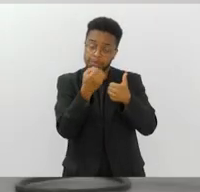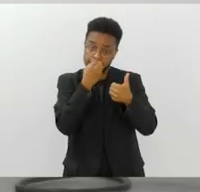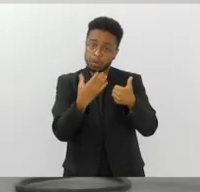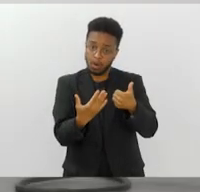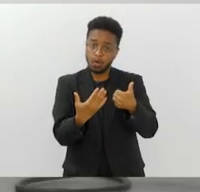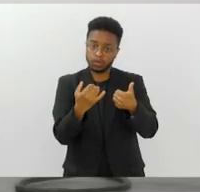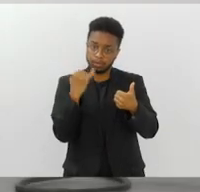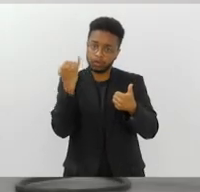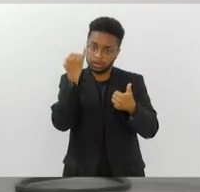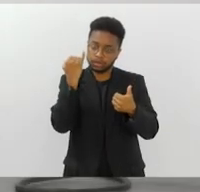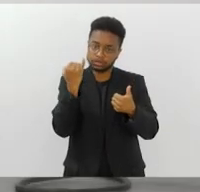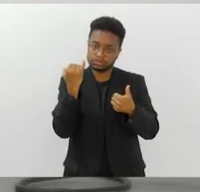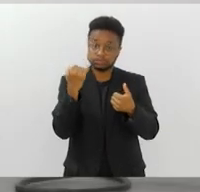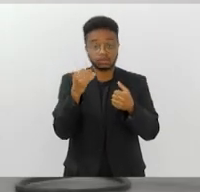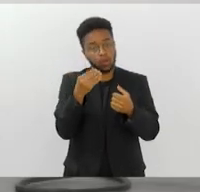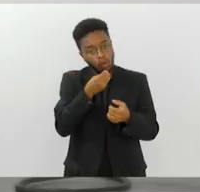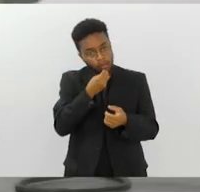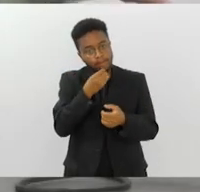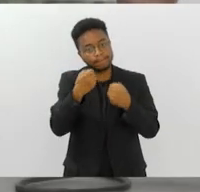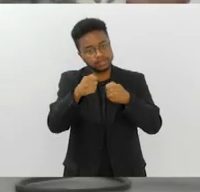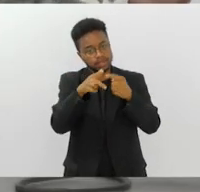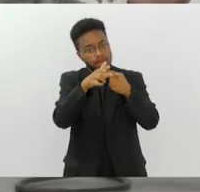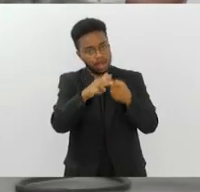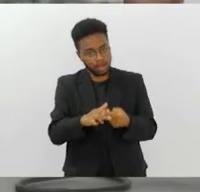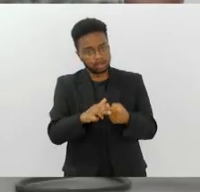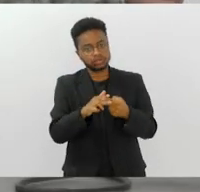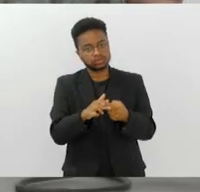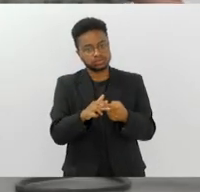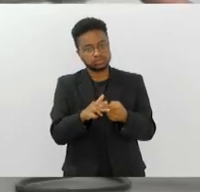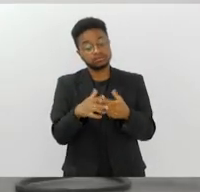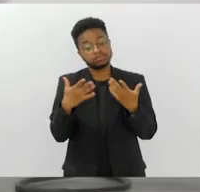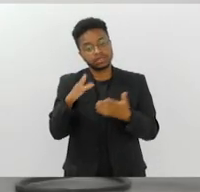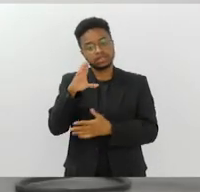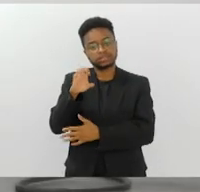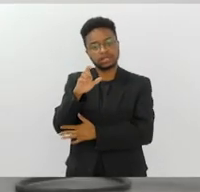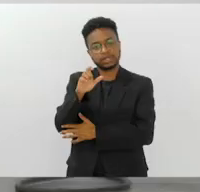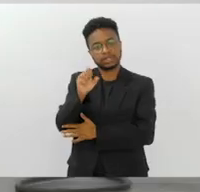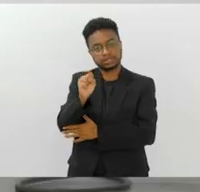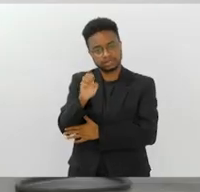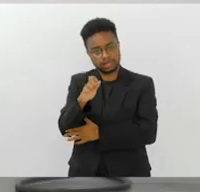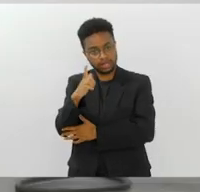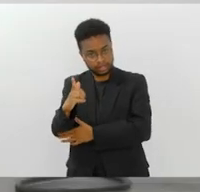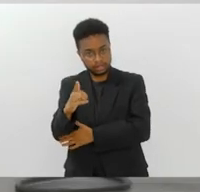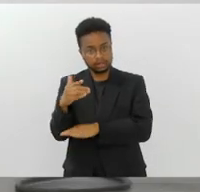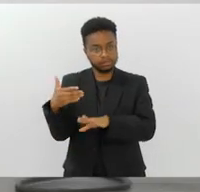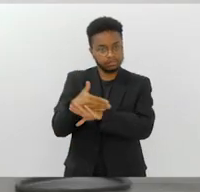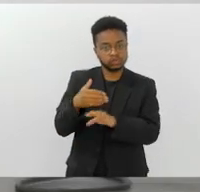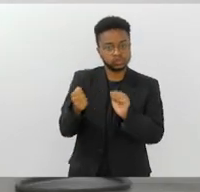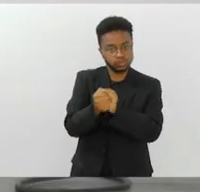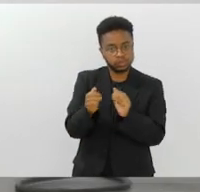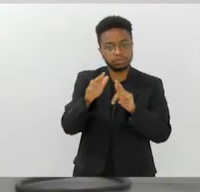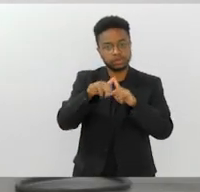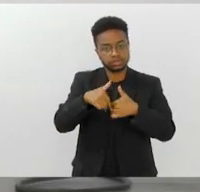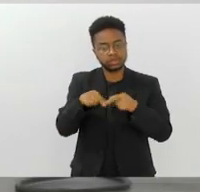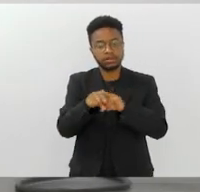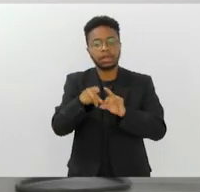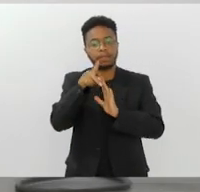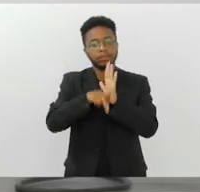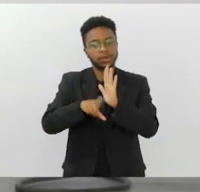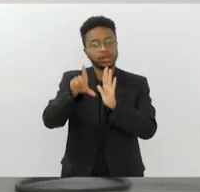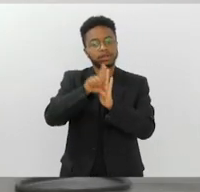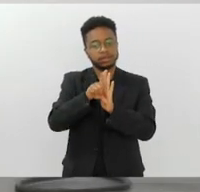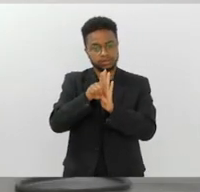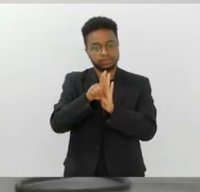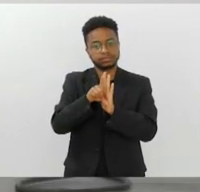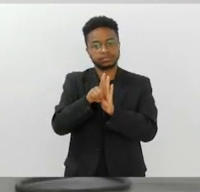isso claro com os ajustes necessários e aí entra o CESEC e esse projeto esse projeto e com